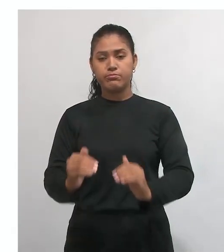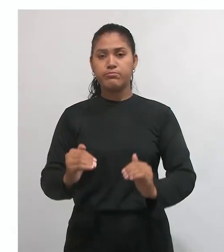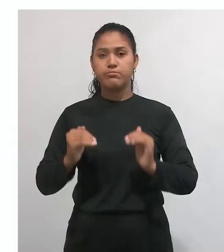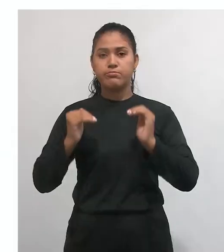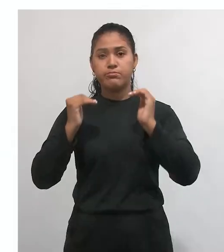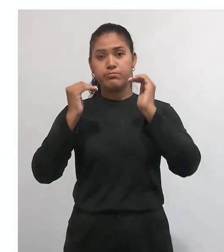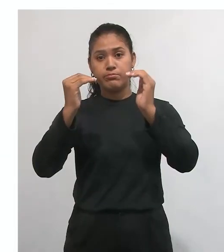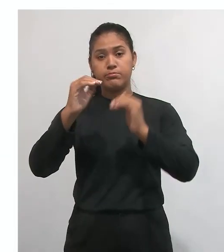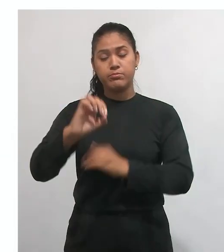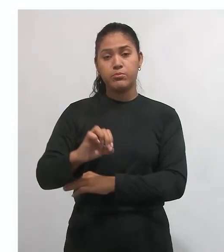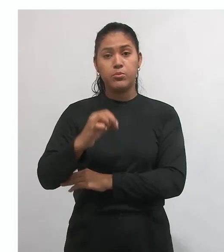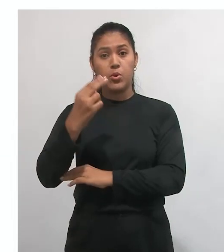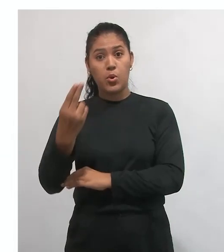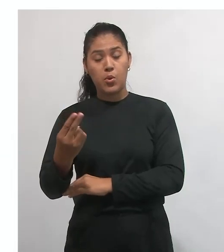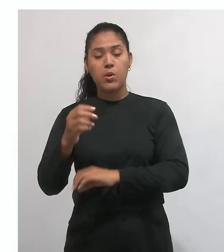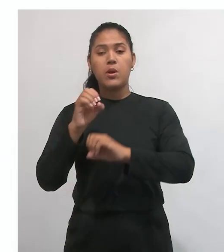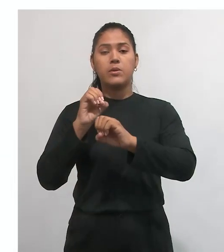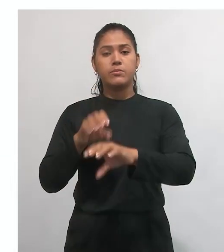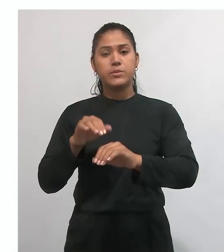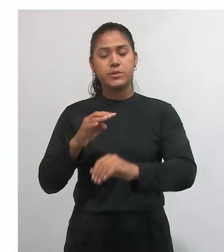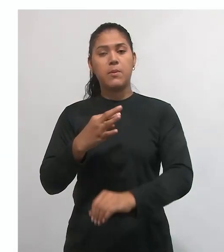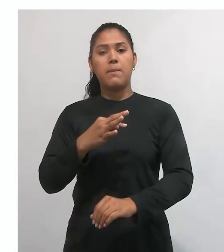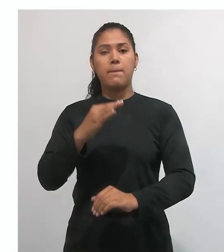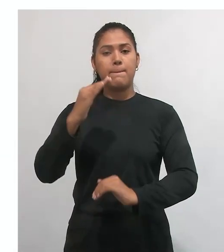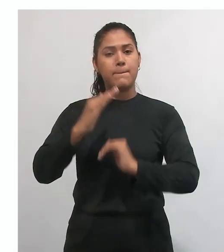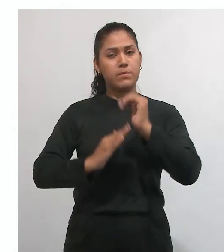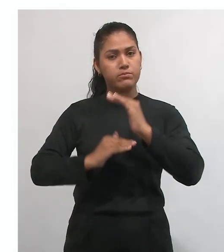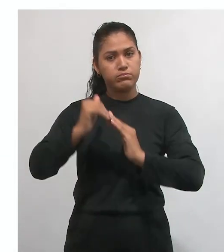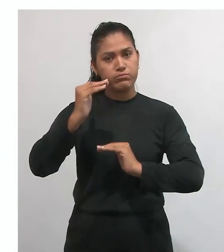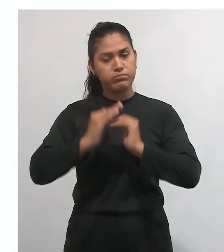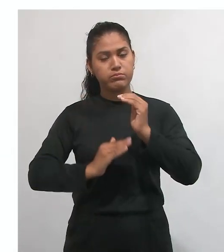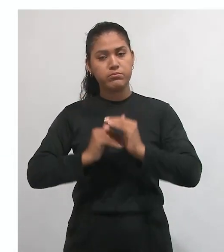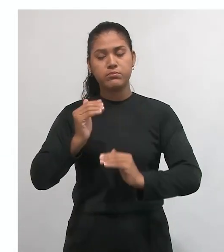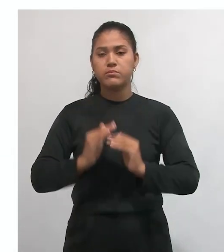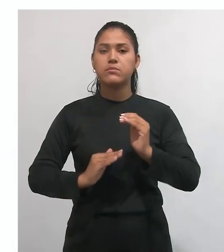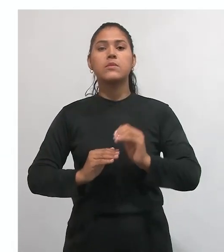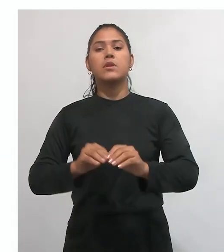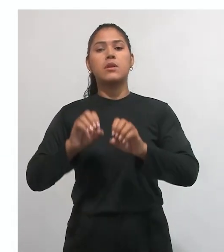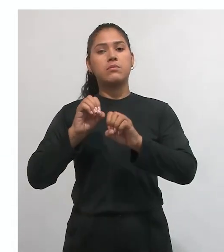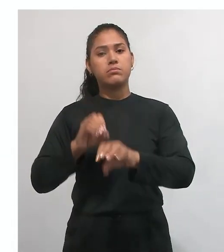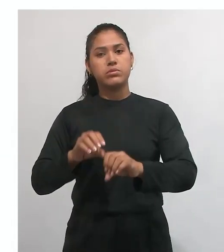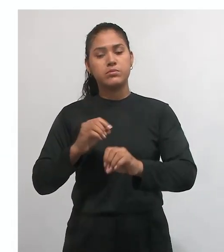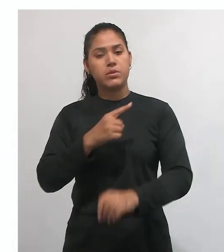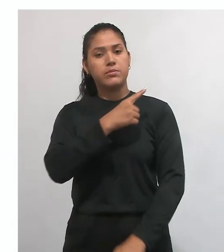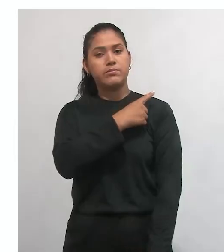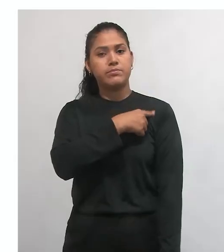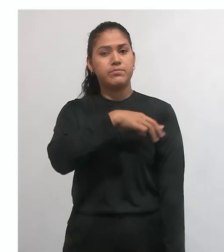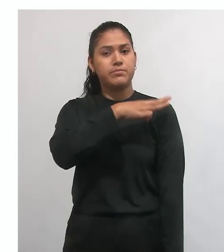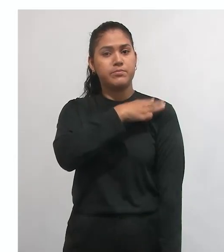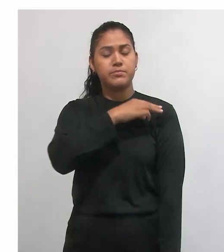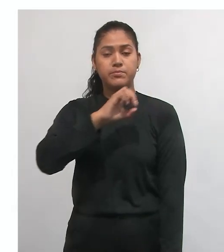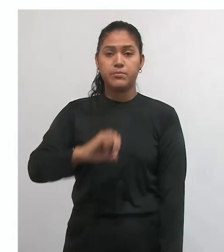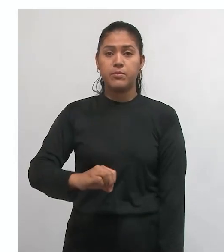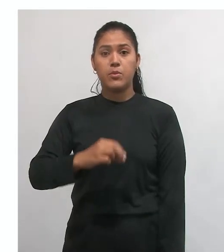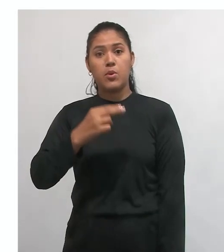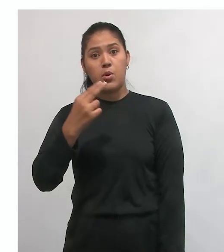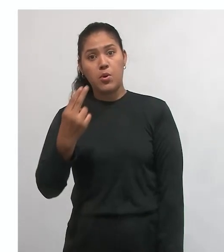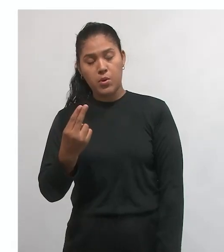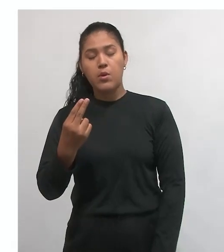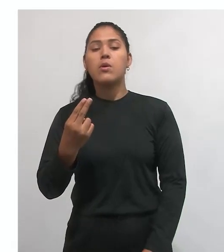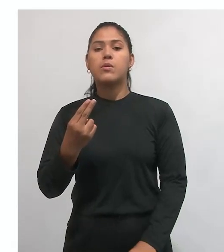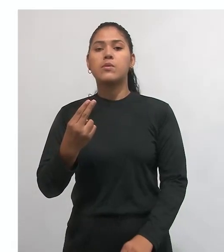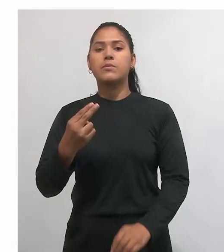superior, de educação profissional, de ensino médio, de educação especial e dos anos finais do